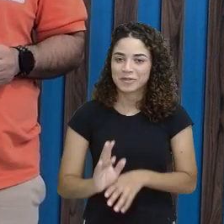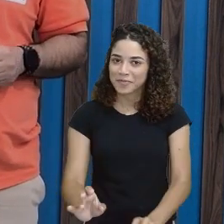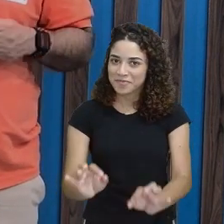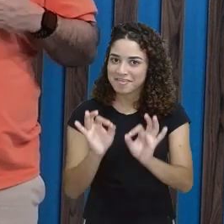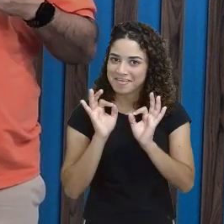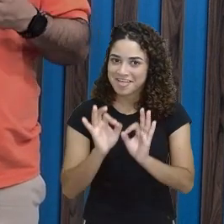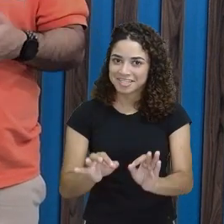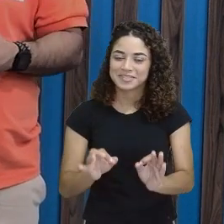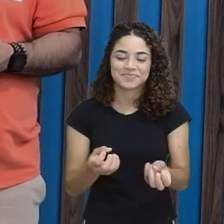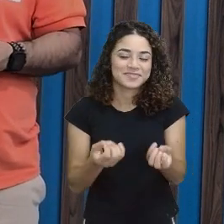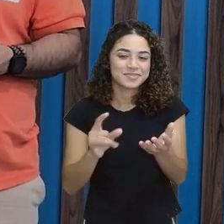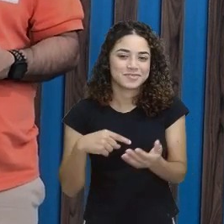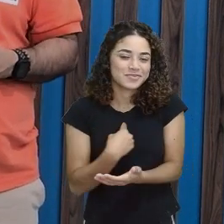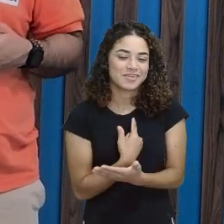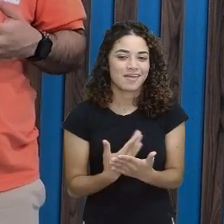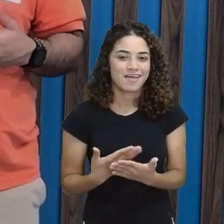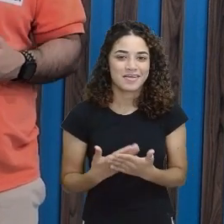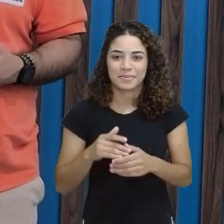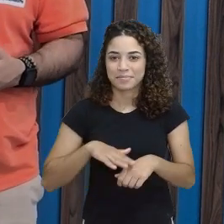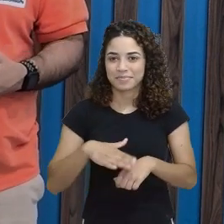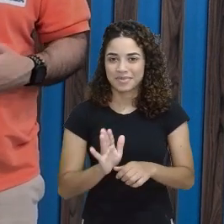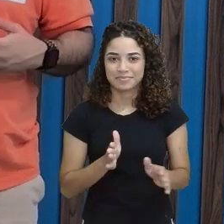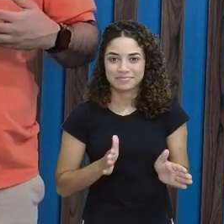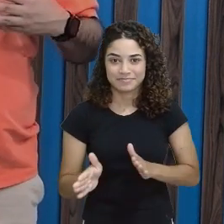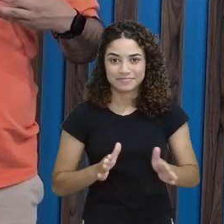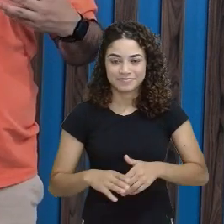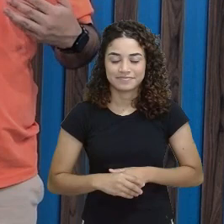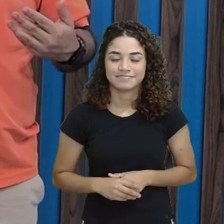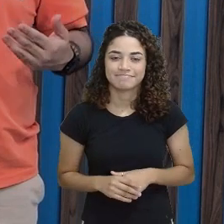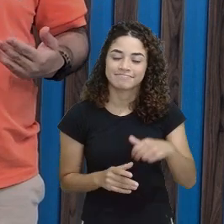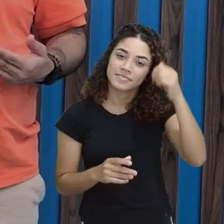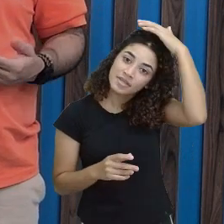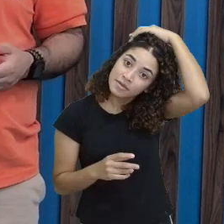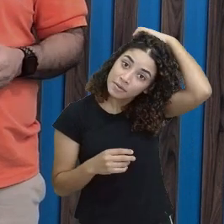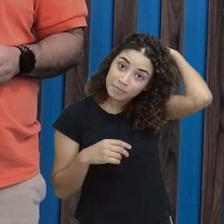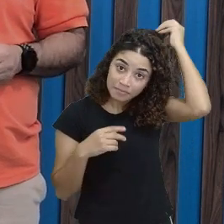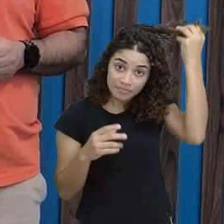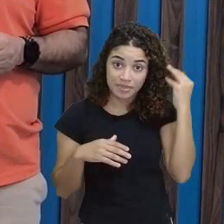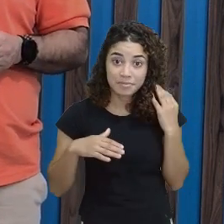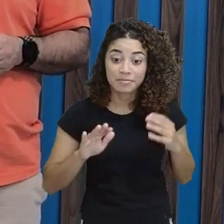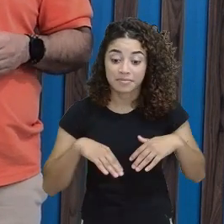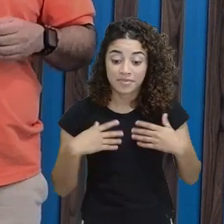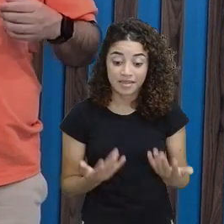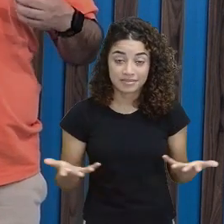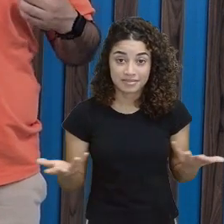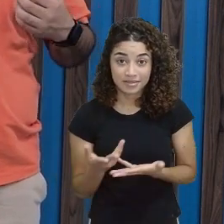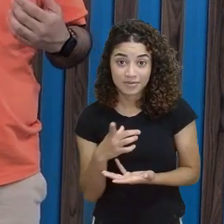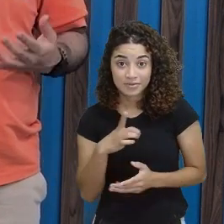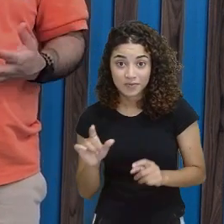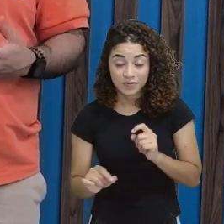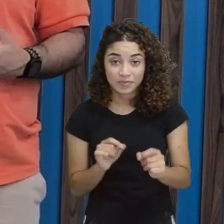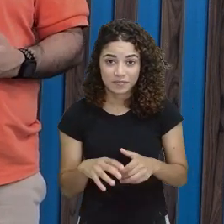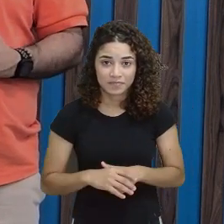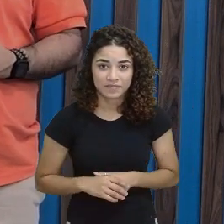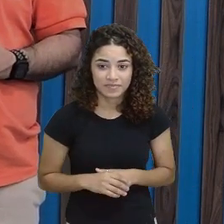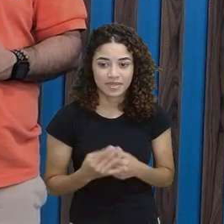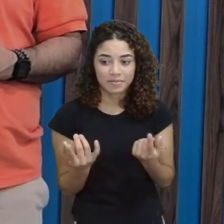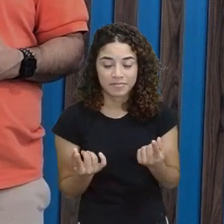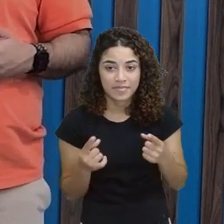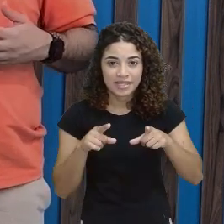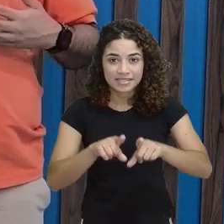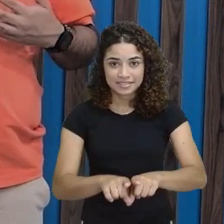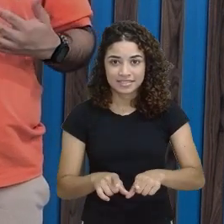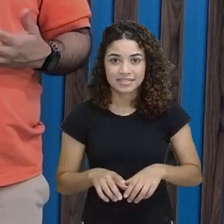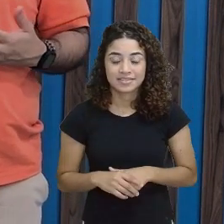bastante aqui para que nossas aulas se tornem mais acessíveis. Mas a gente conta também com a